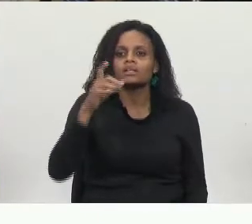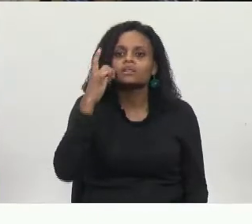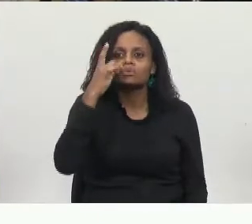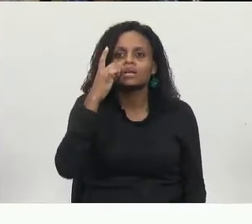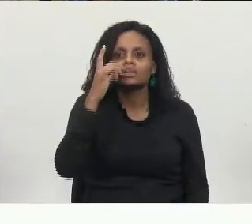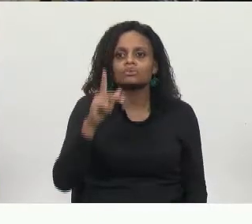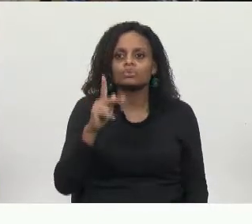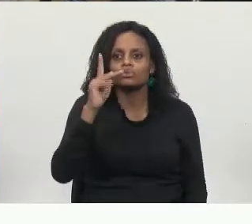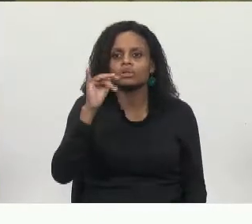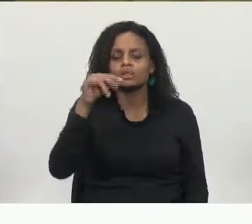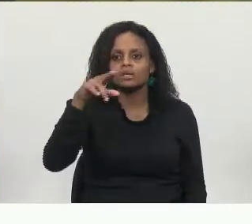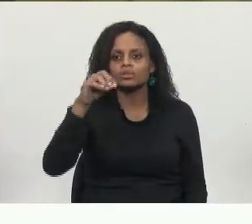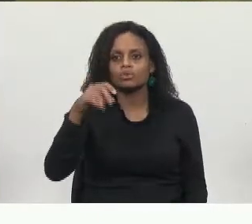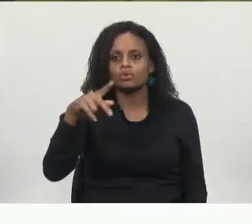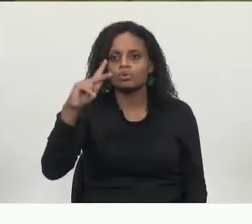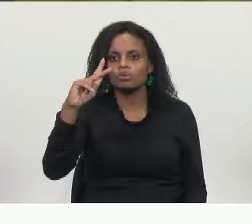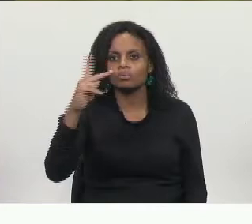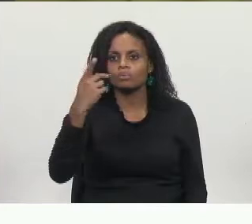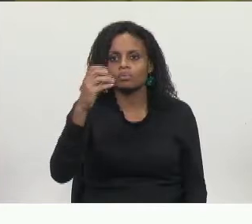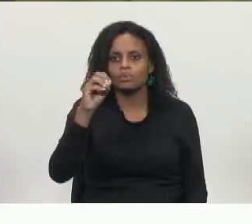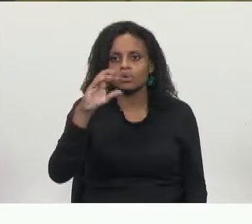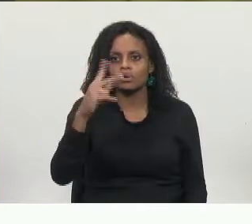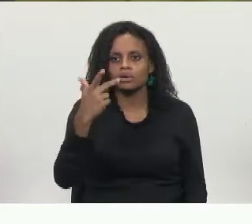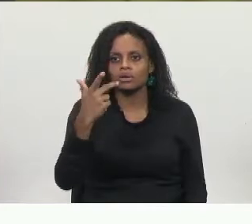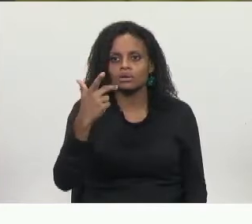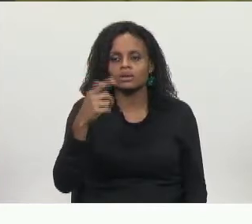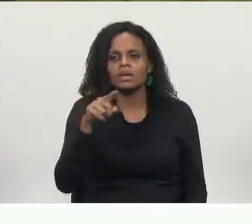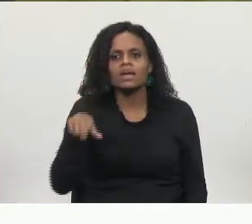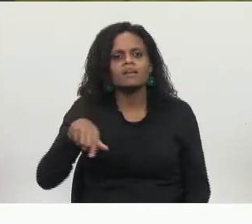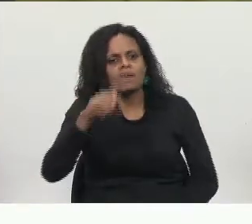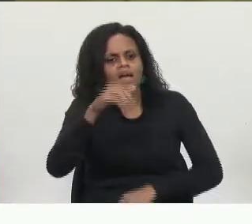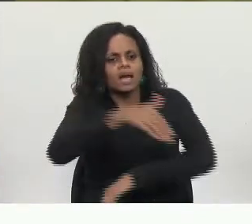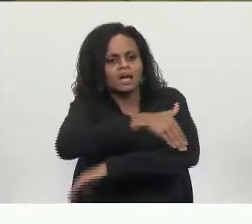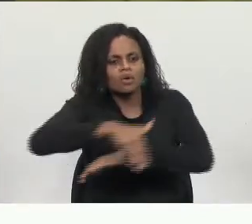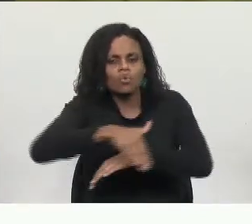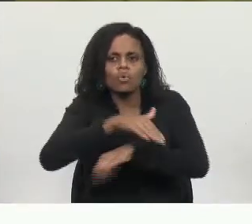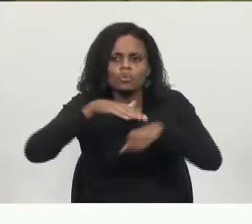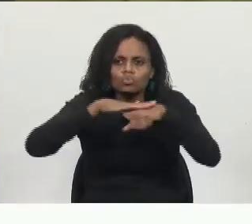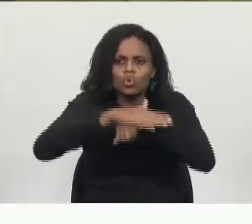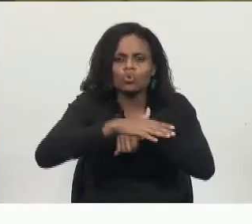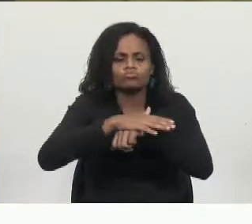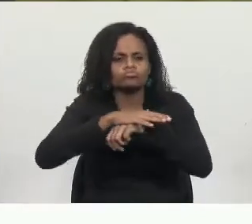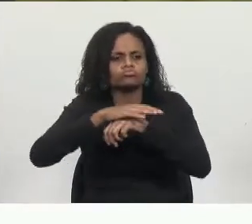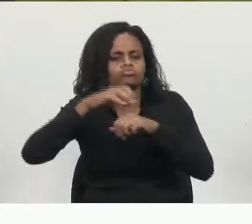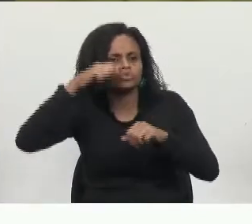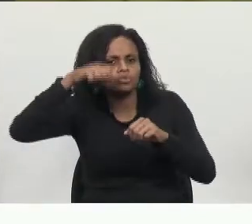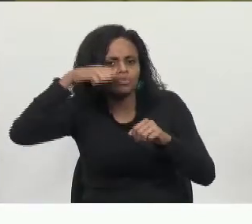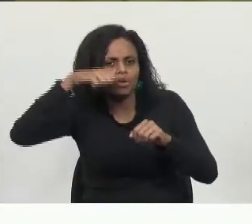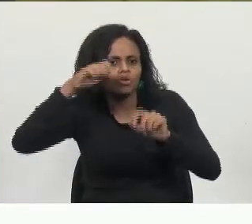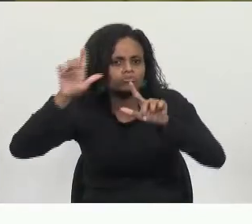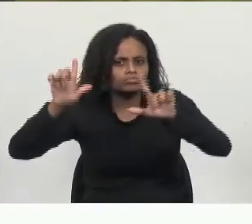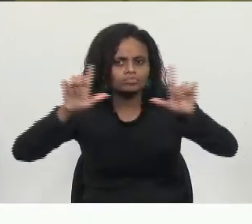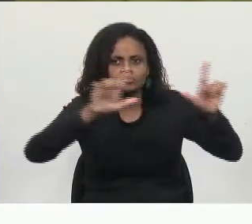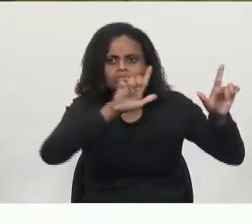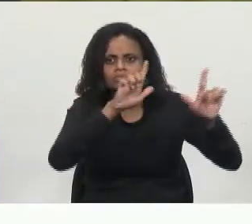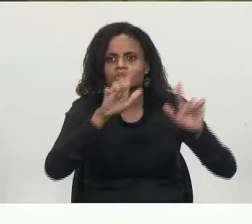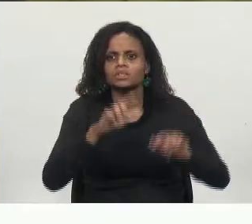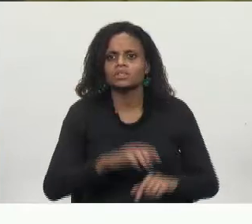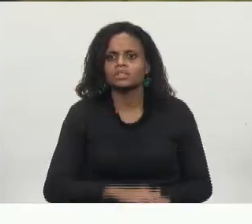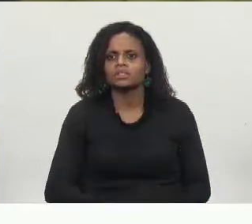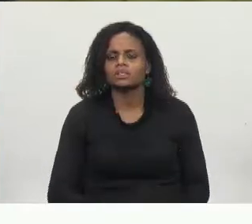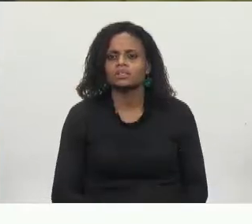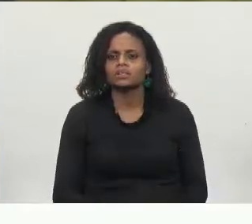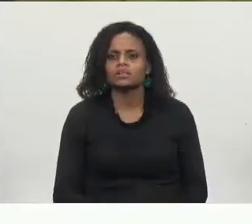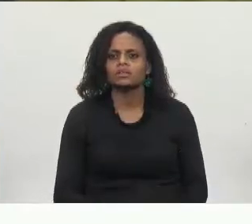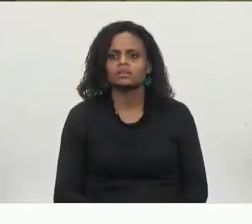Quinoploc é uma pessoa que faz vídeo de noite na rua, é um cara que tem esse, não vou falar de mim, não vou falar da